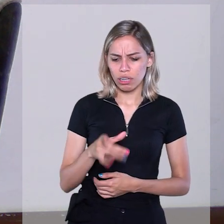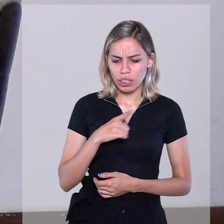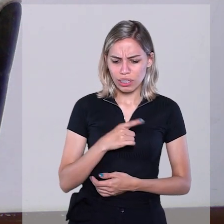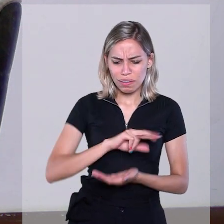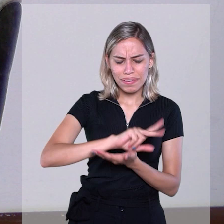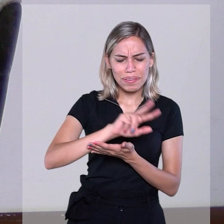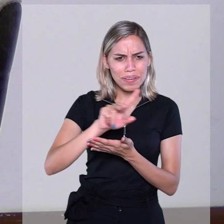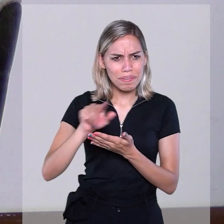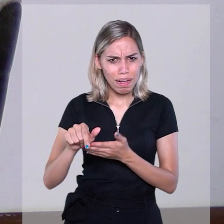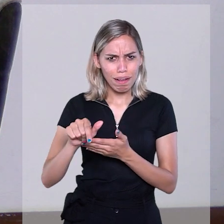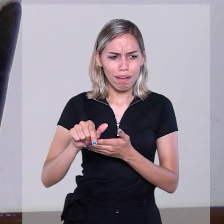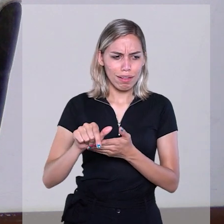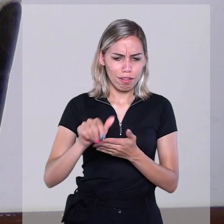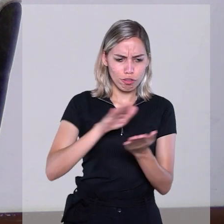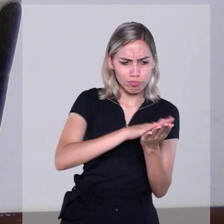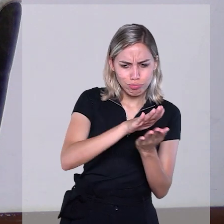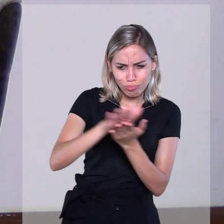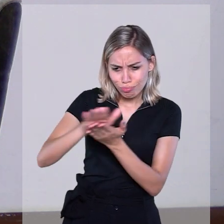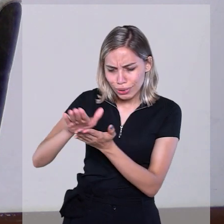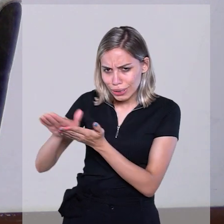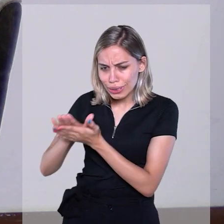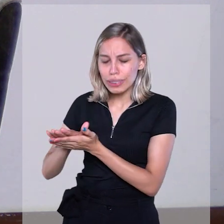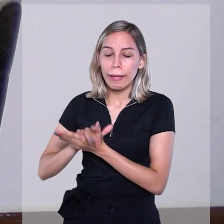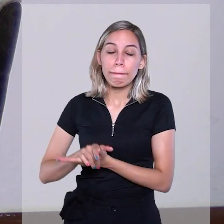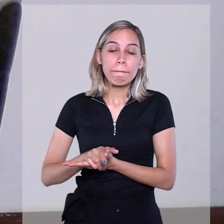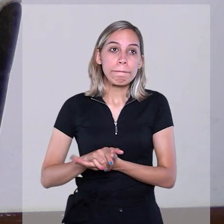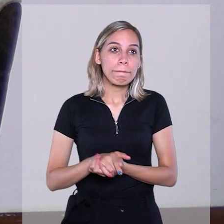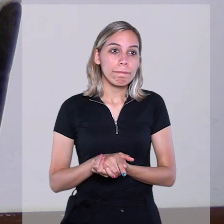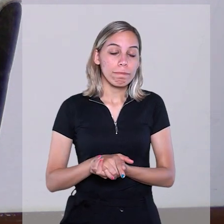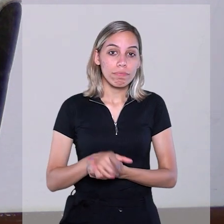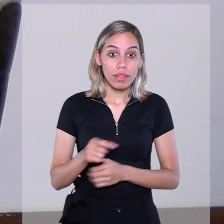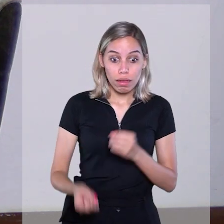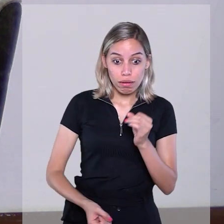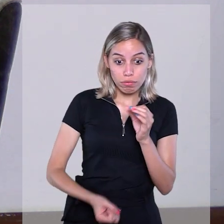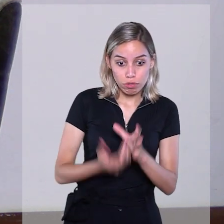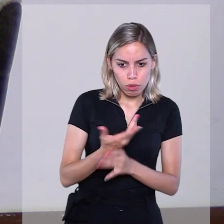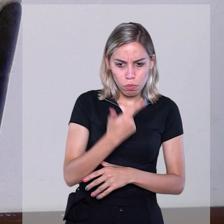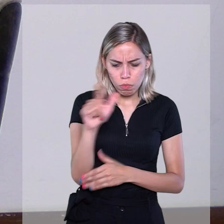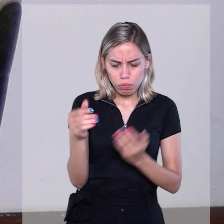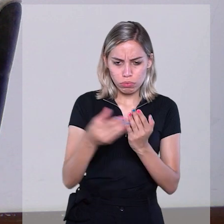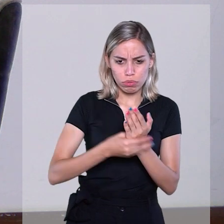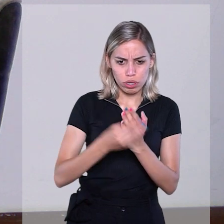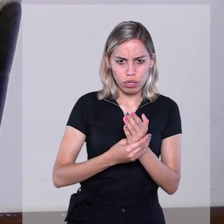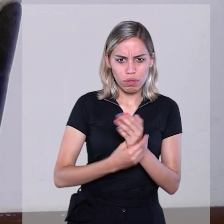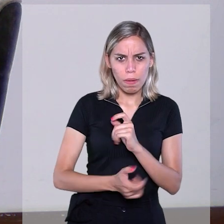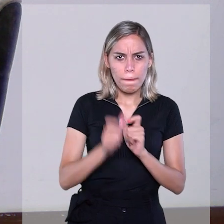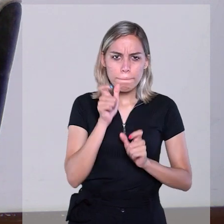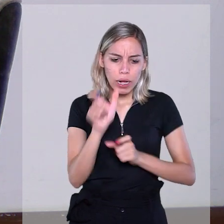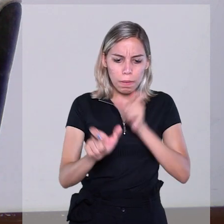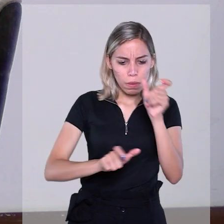várias reimpressões e dele saiu um outro livro, que é o